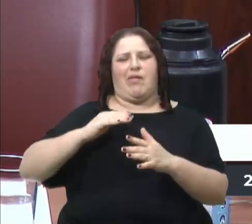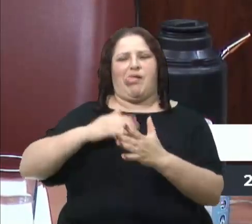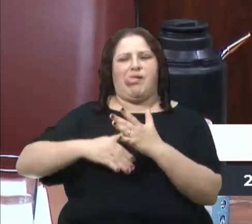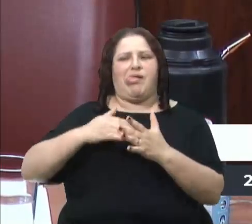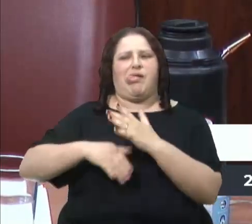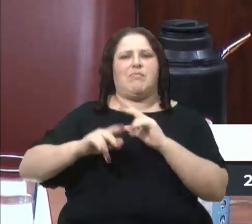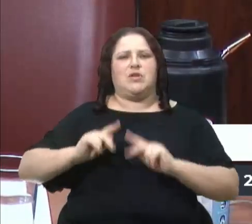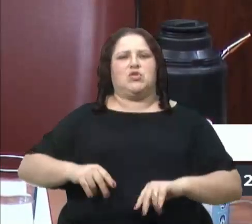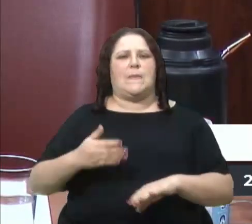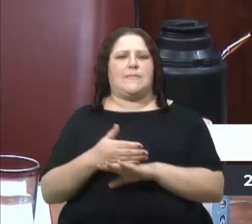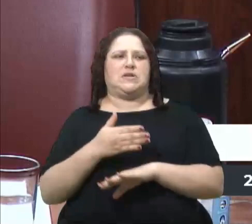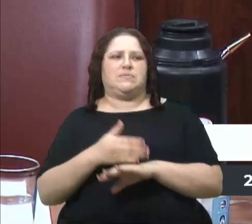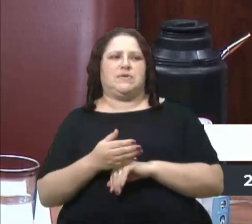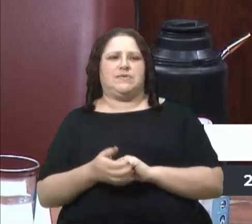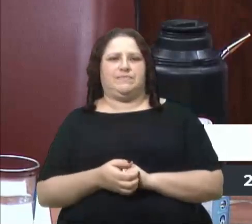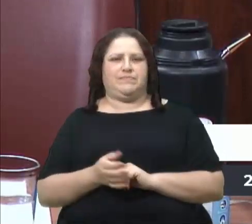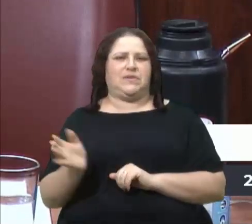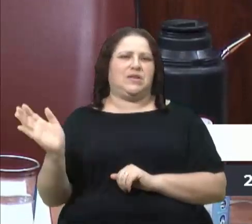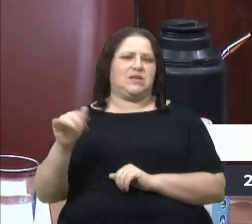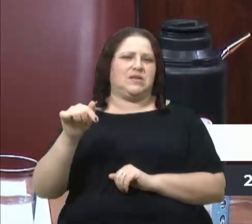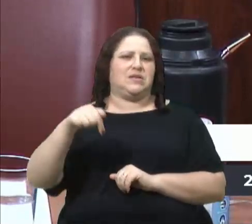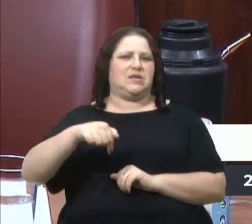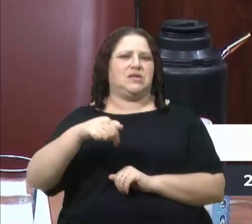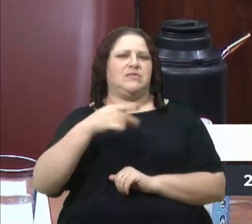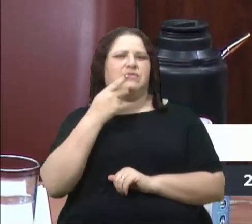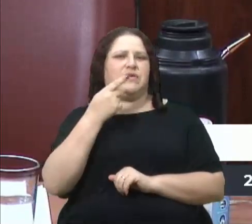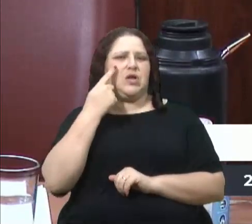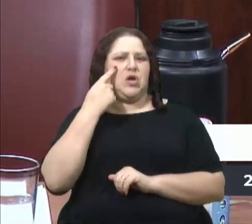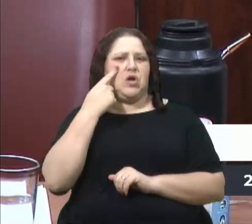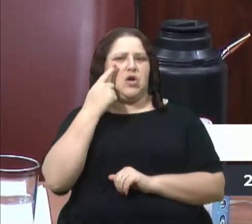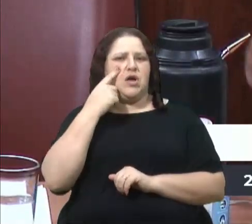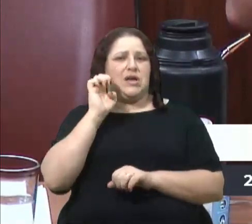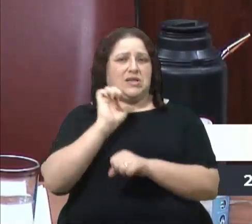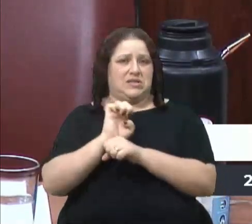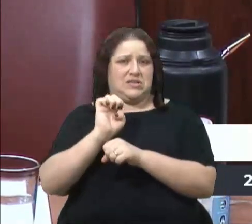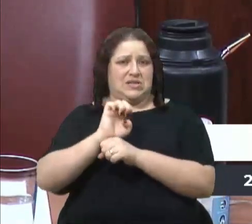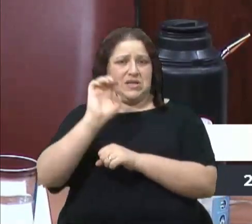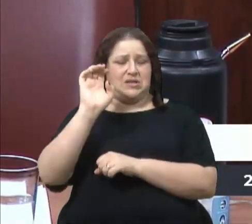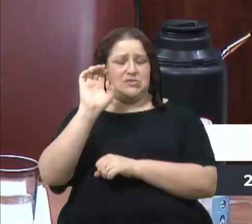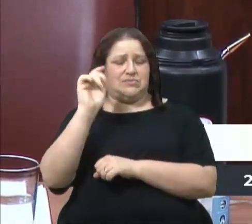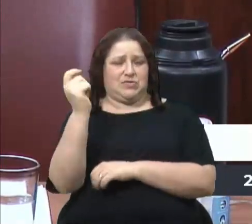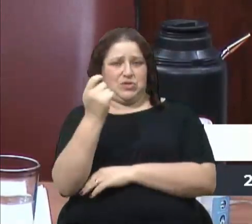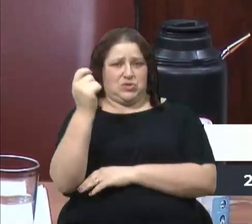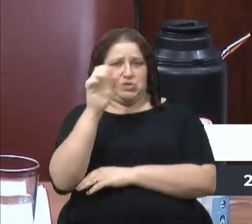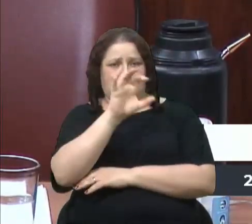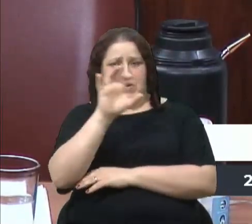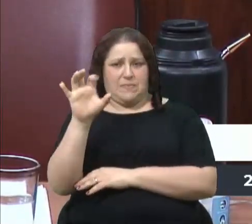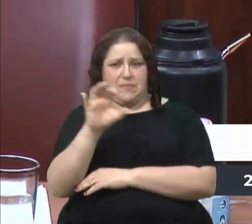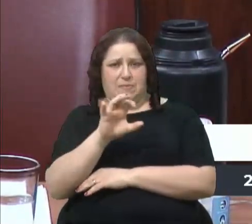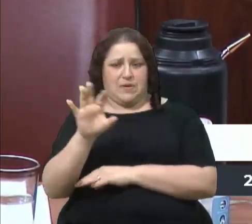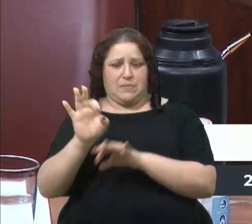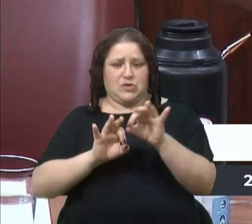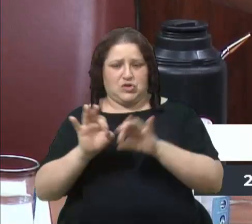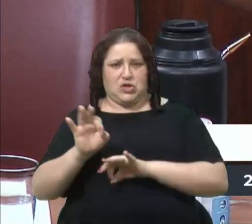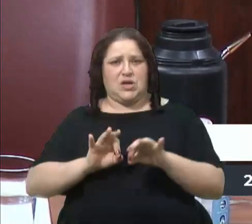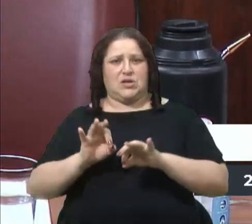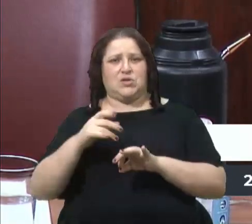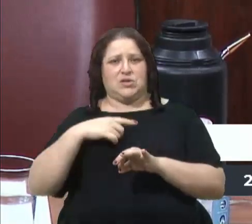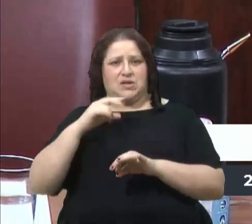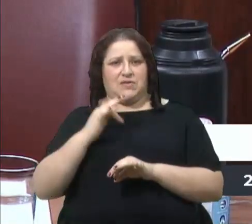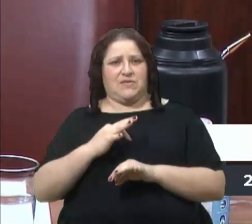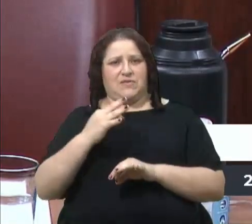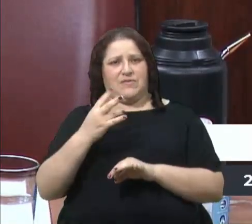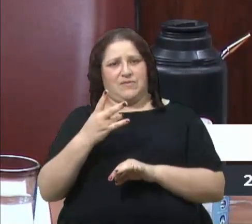Eu só quero trazer para a roda que em vários municípios do estado do Rio Grande do Sul, onde esse projeto previa o pedagiamento,